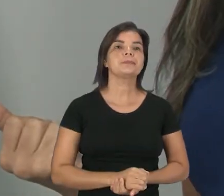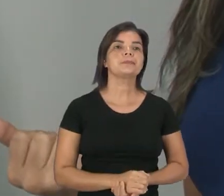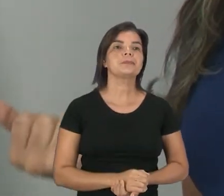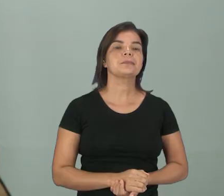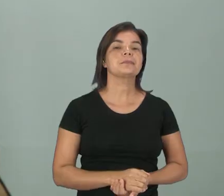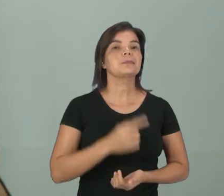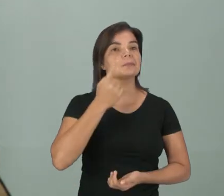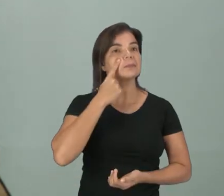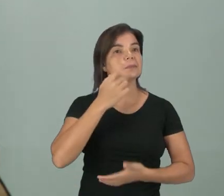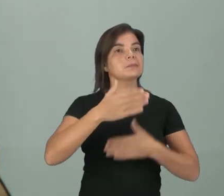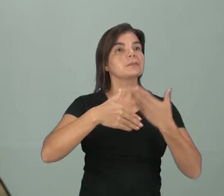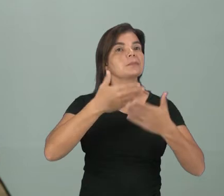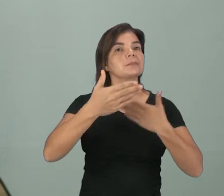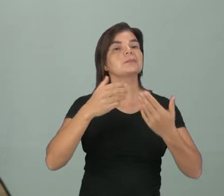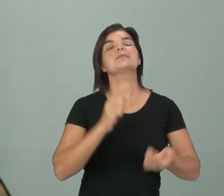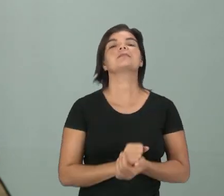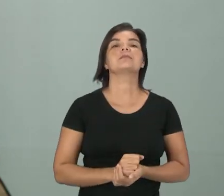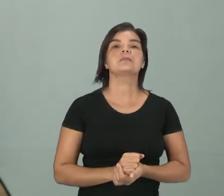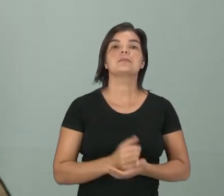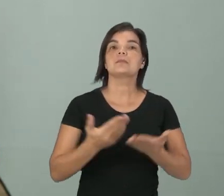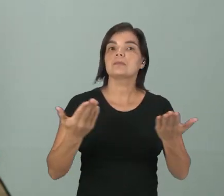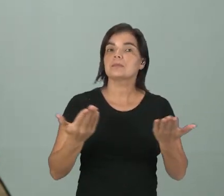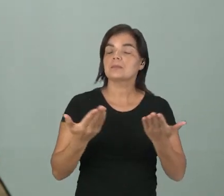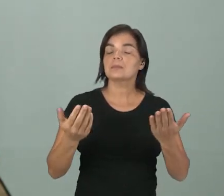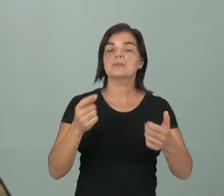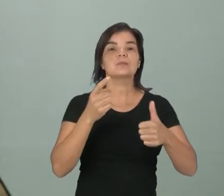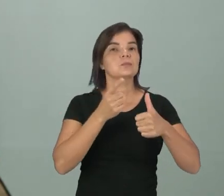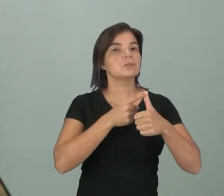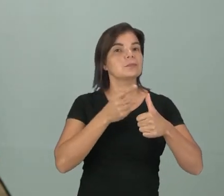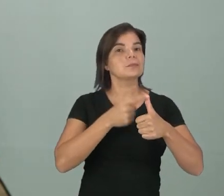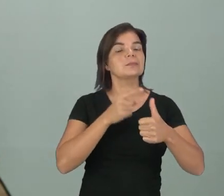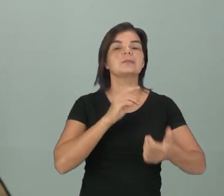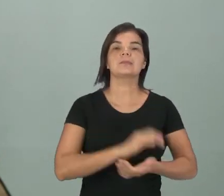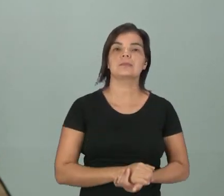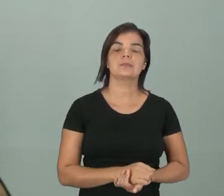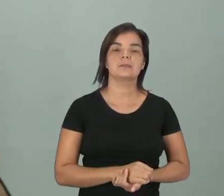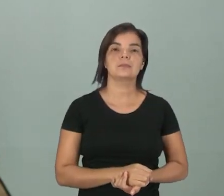Agora vamos avançar. Vamos para os poliedros, classificando